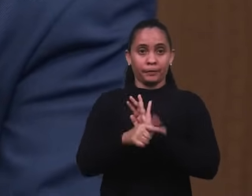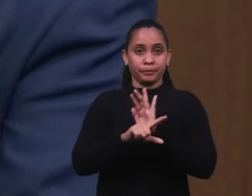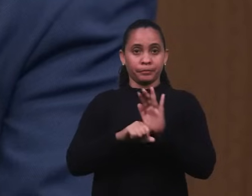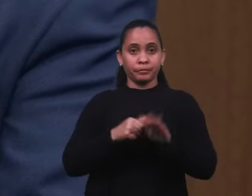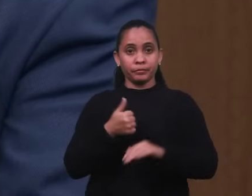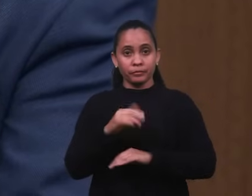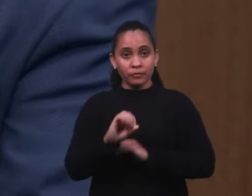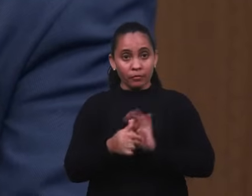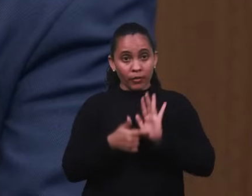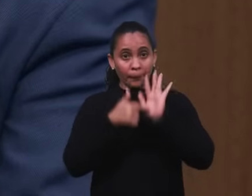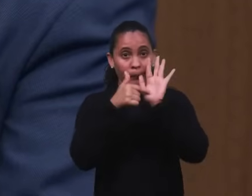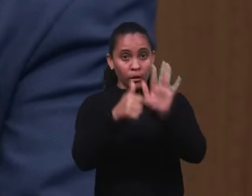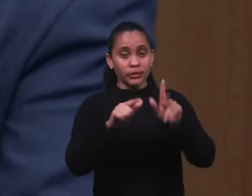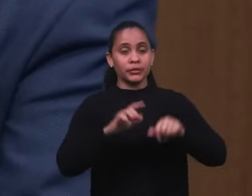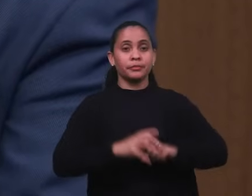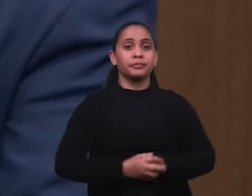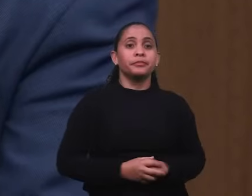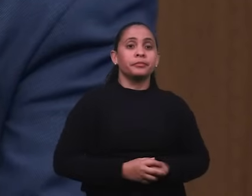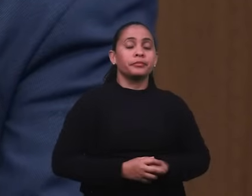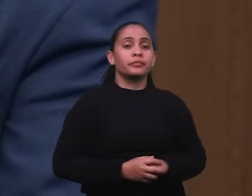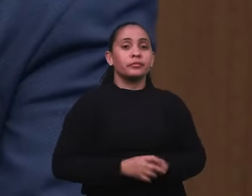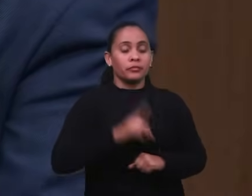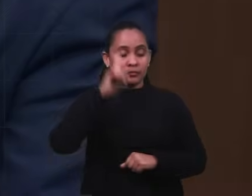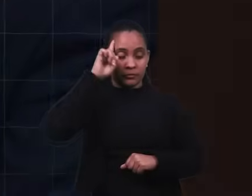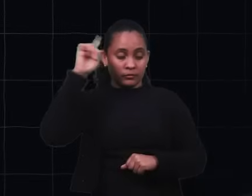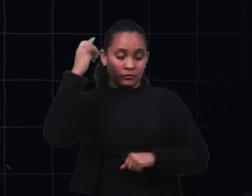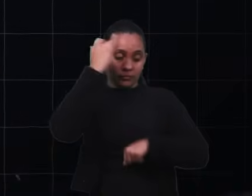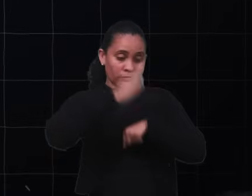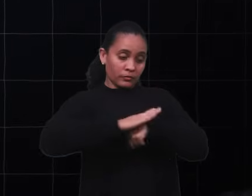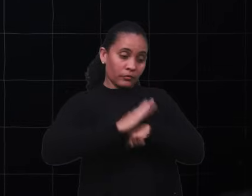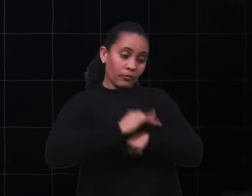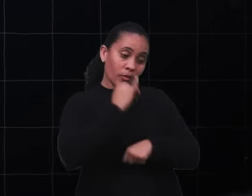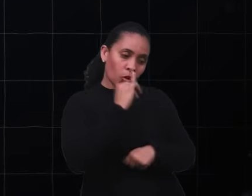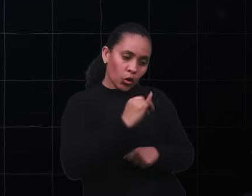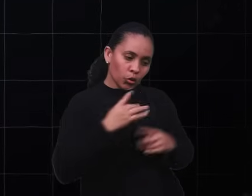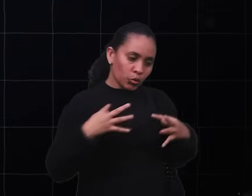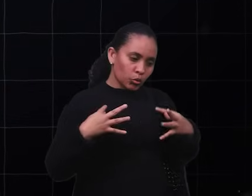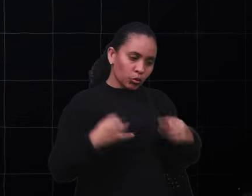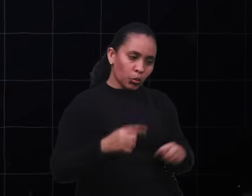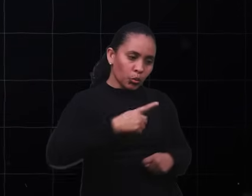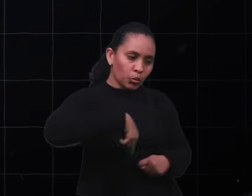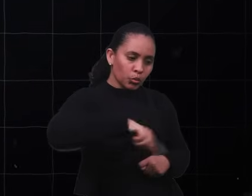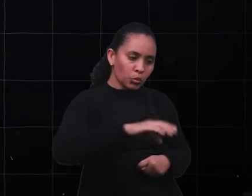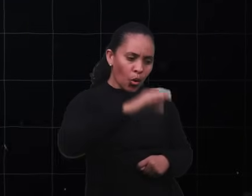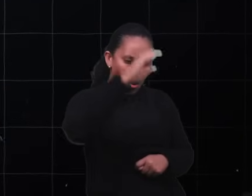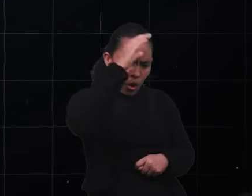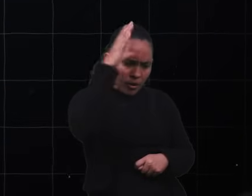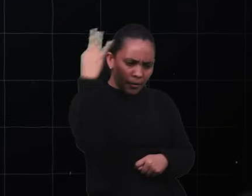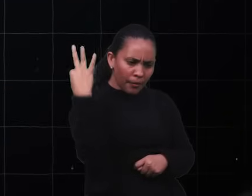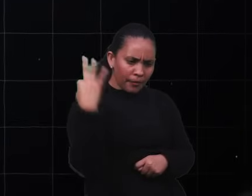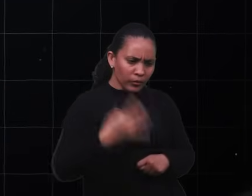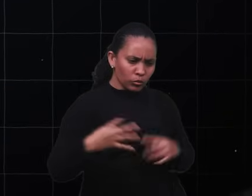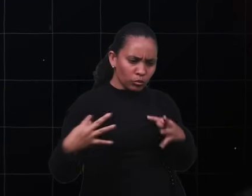10, em que o Senhor diz assim, eu faço conhecido o fim desde o